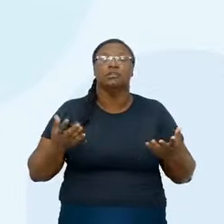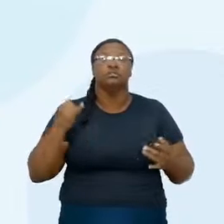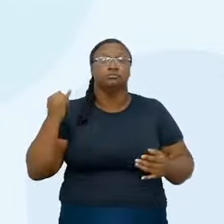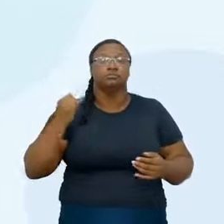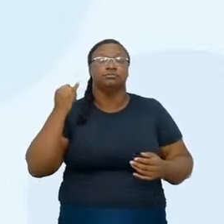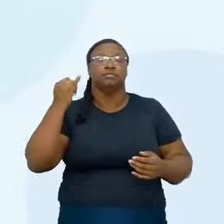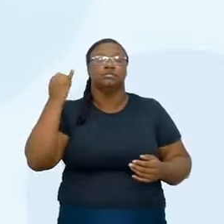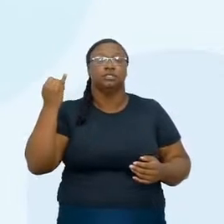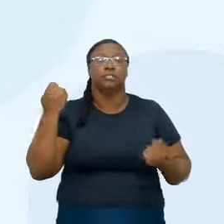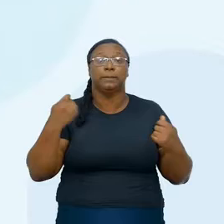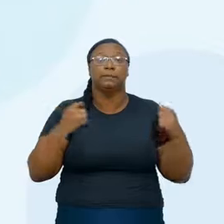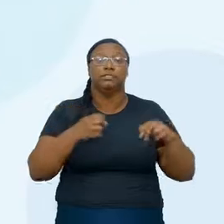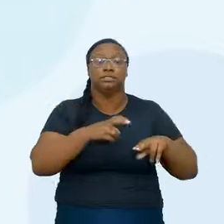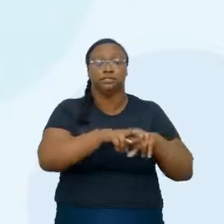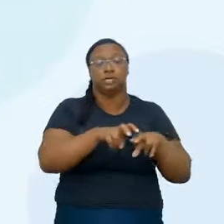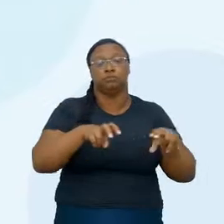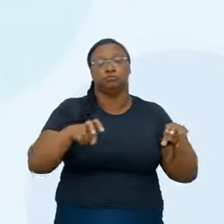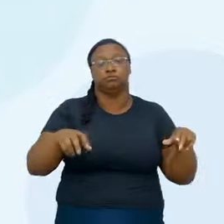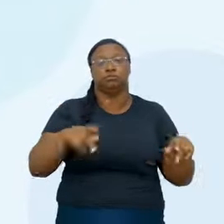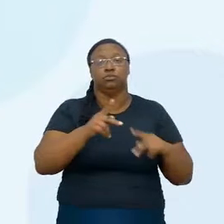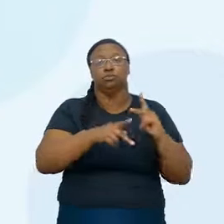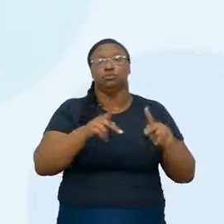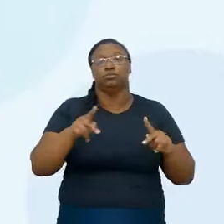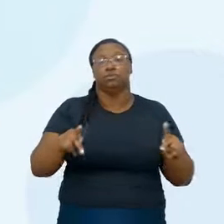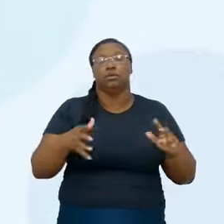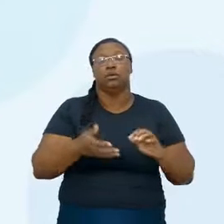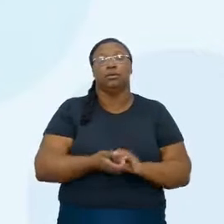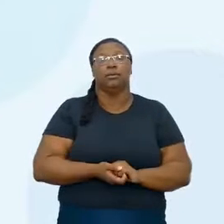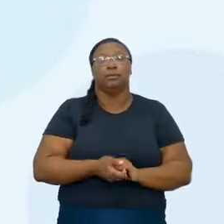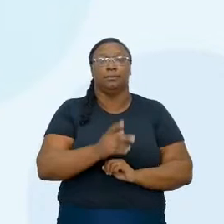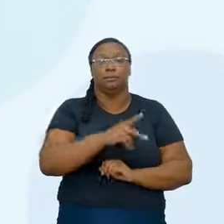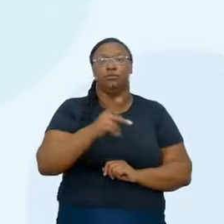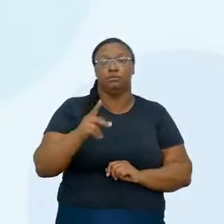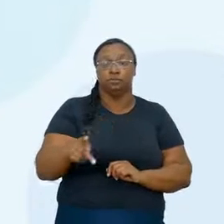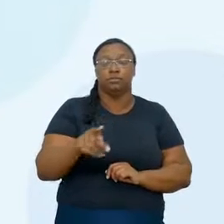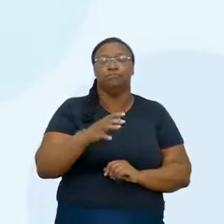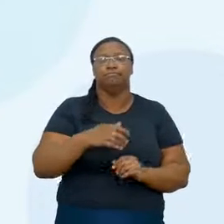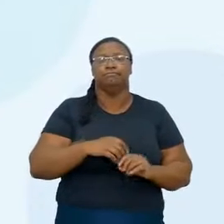para a gente realmente pensar, né, no produto final, né,